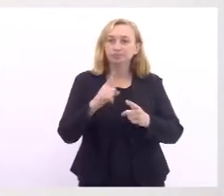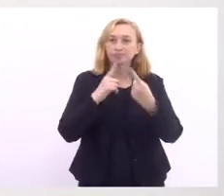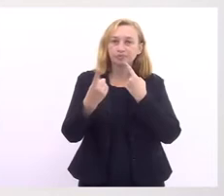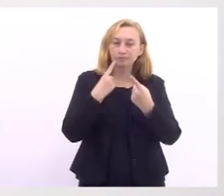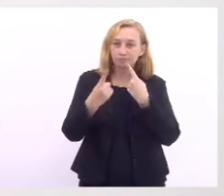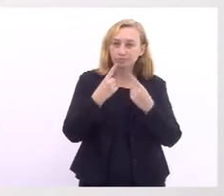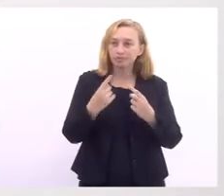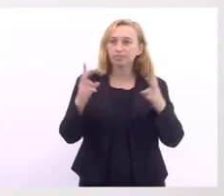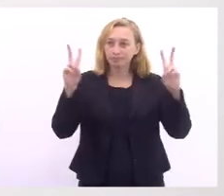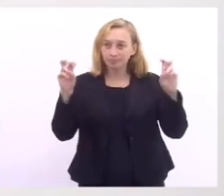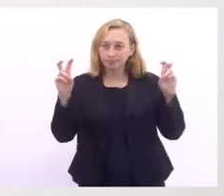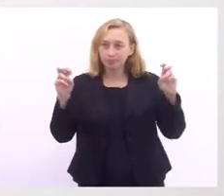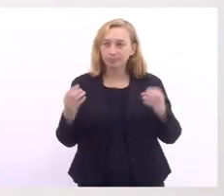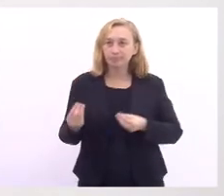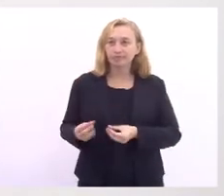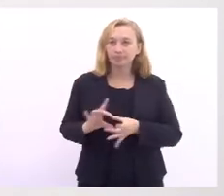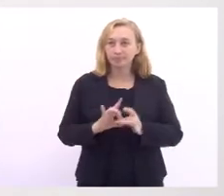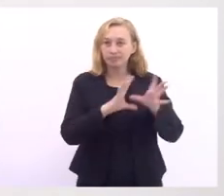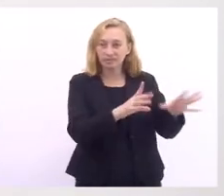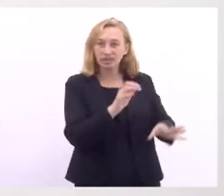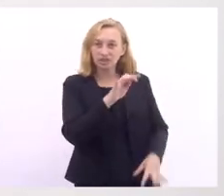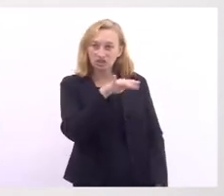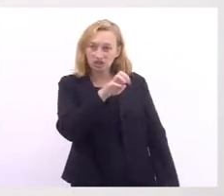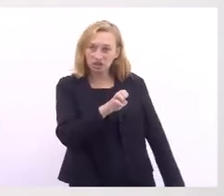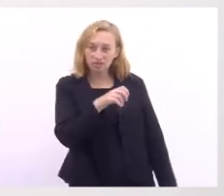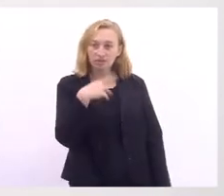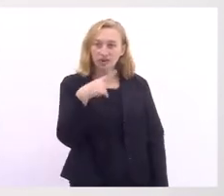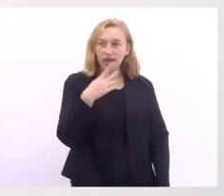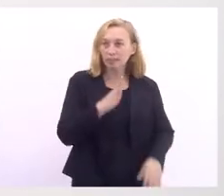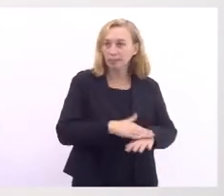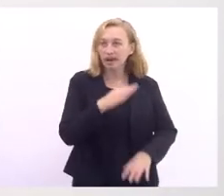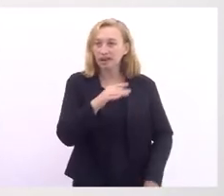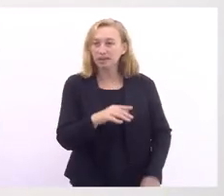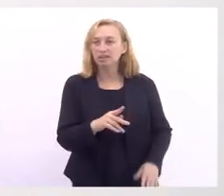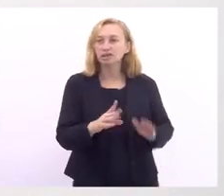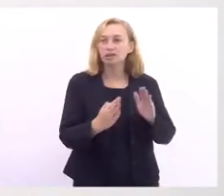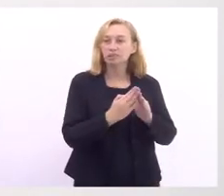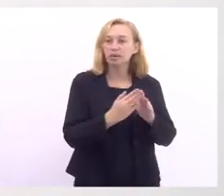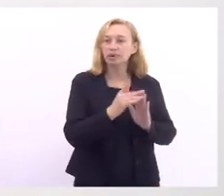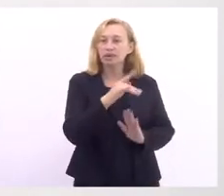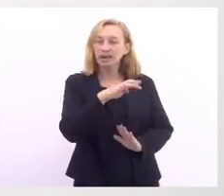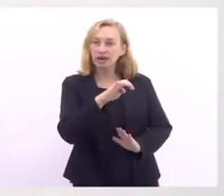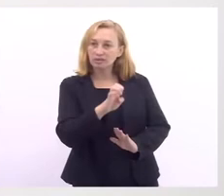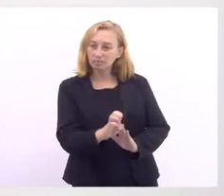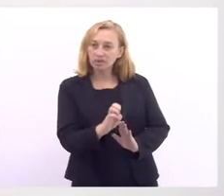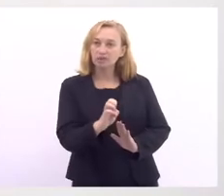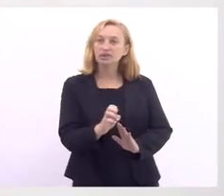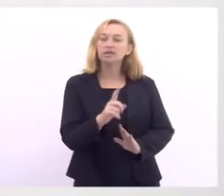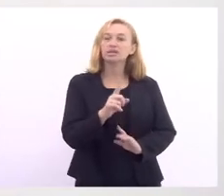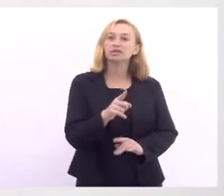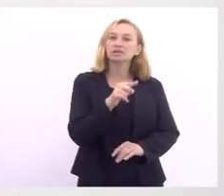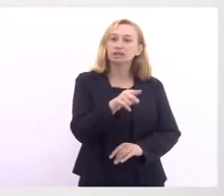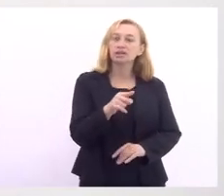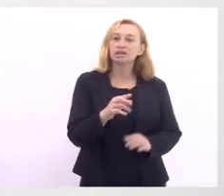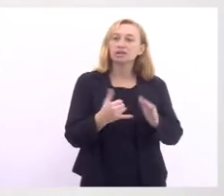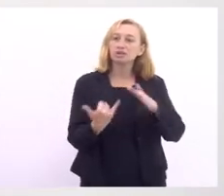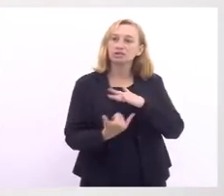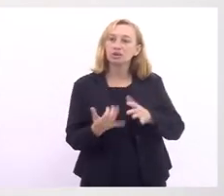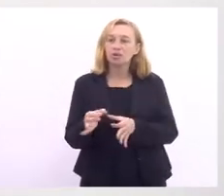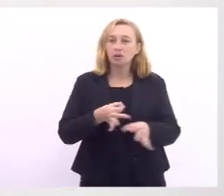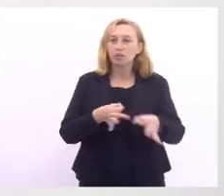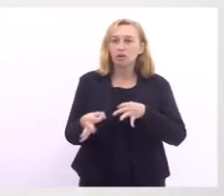discutir essas questões e aí eu vou passar a palavra para Jennifer eu acho que ela pode falar muito mais um papel da casa Fluminense lá que é uma instituição que basicamente